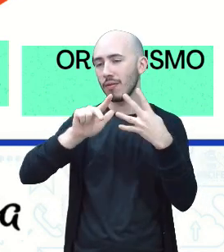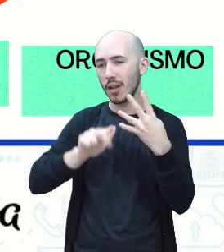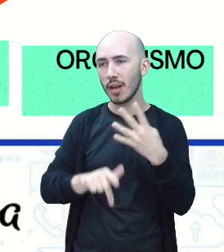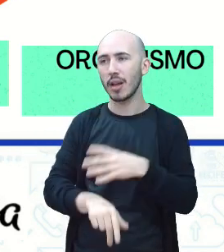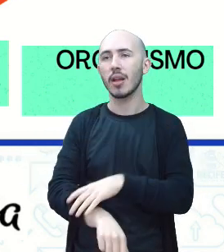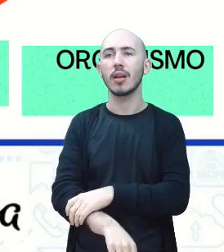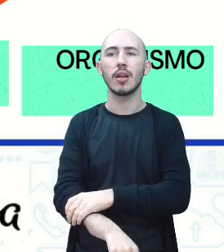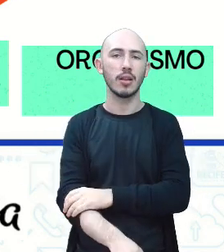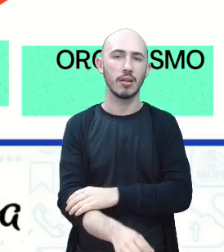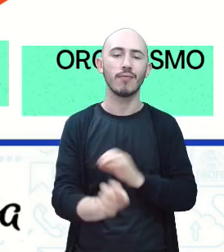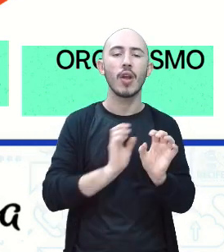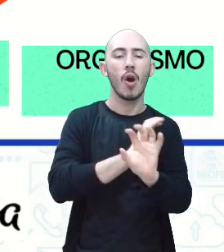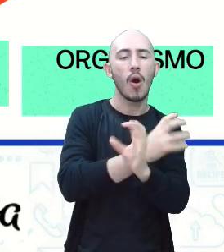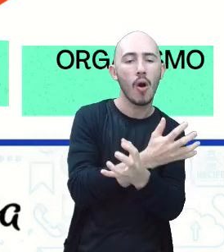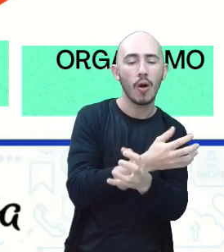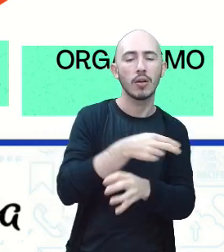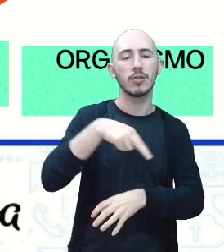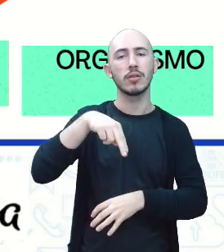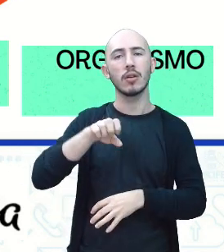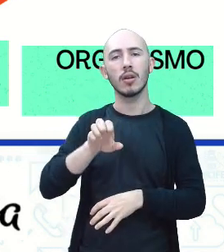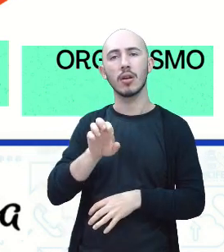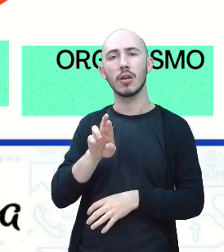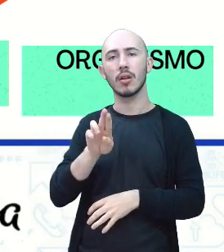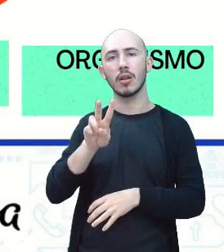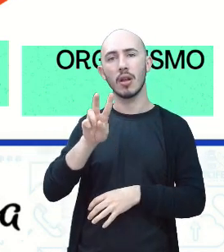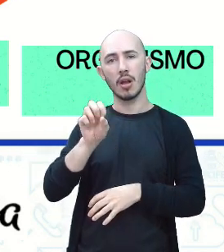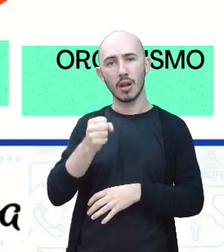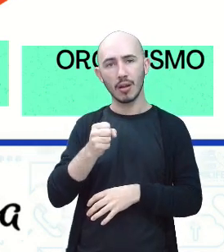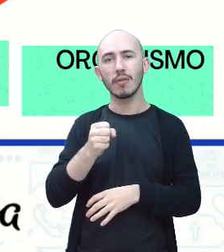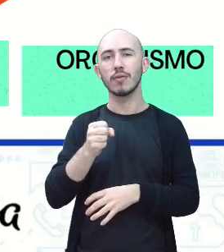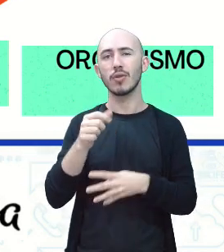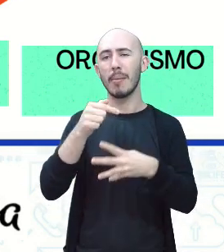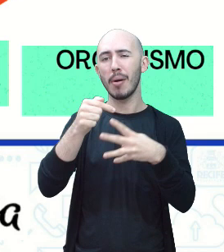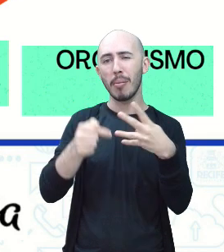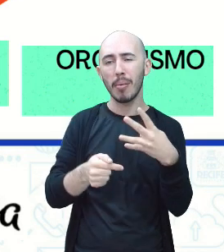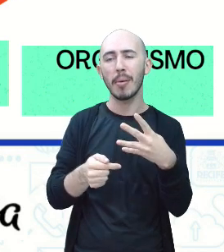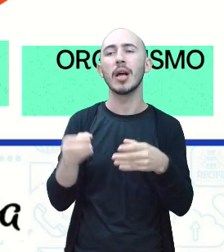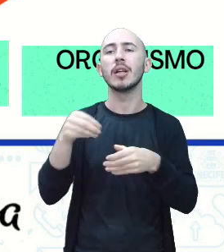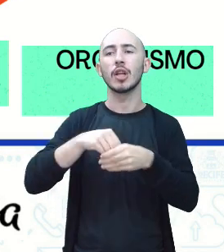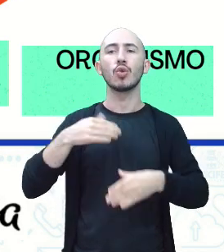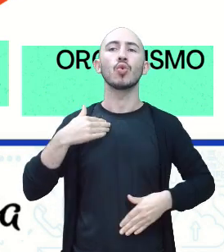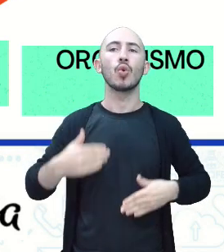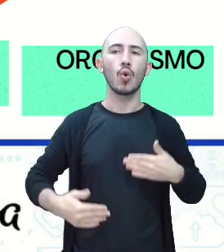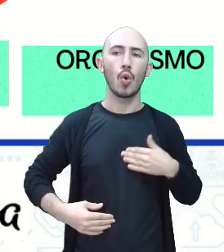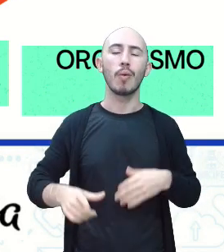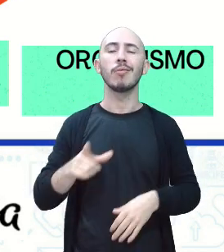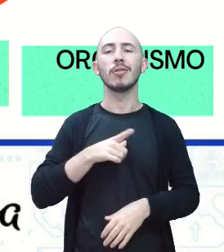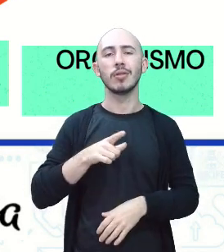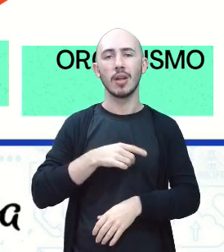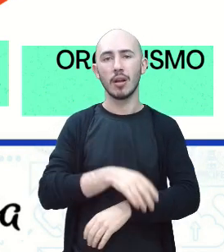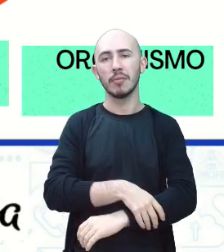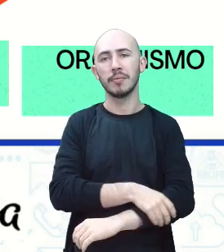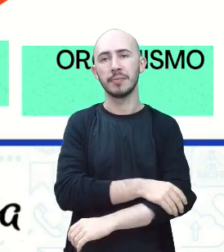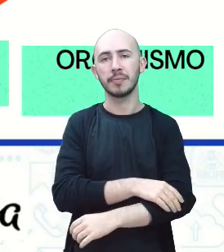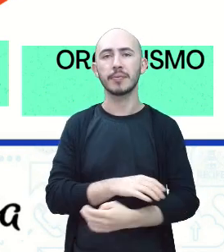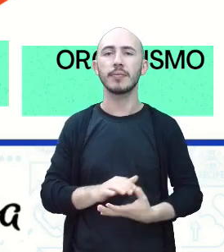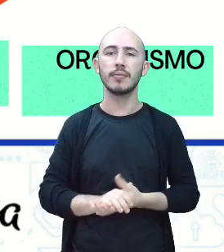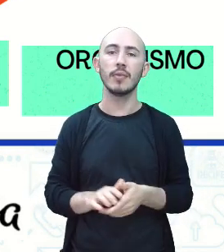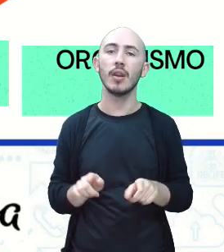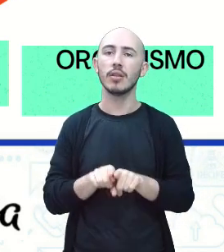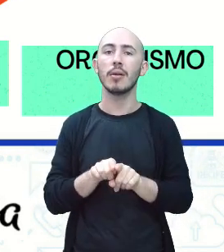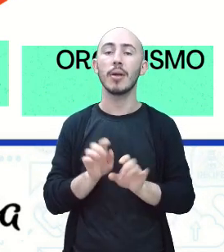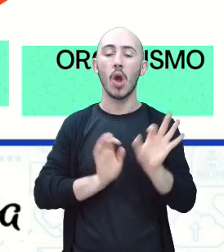órgãos, os ossos e etc. Todos eles fazem parte do nosso corpo, né? São partes divididas. Os níveis